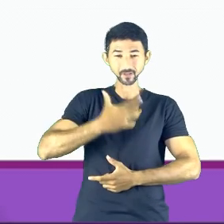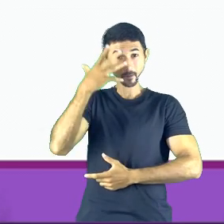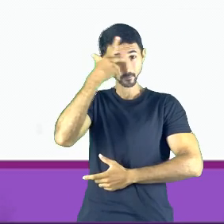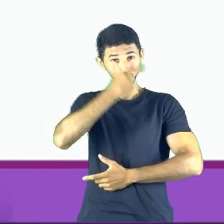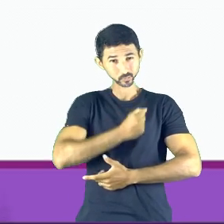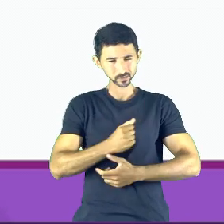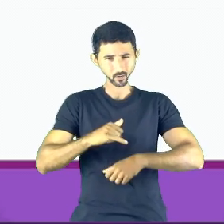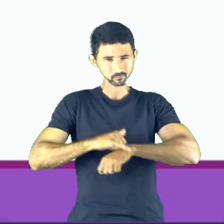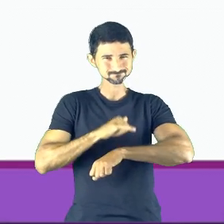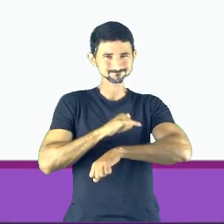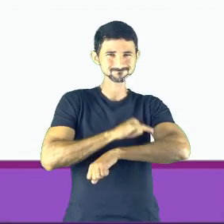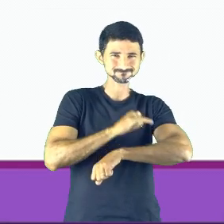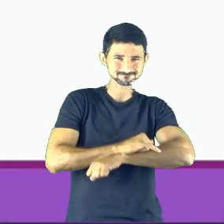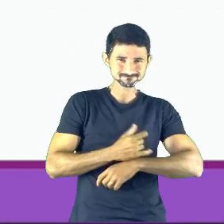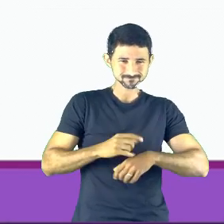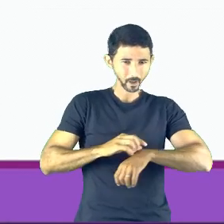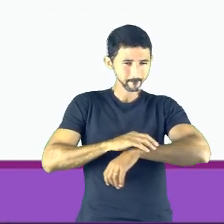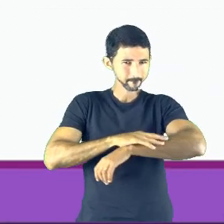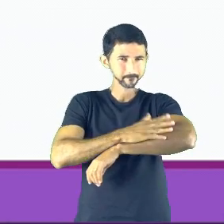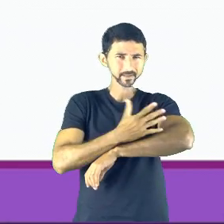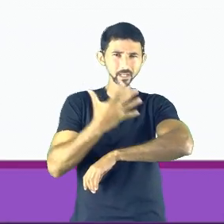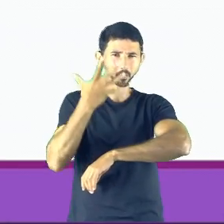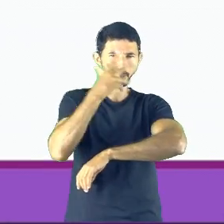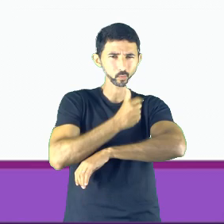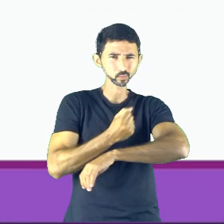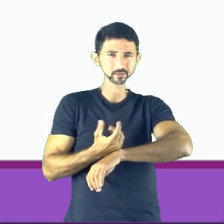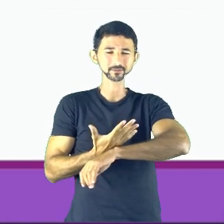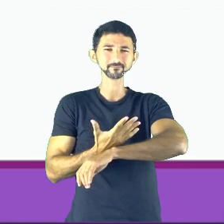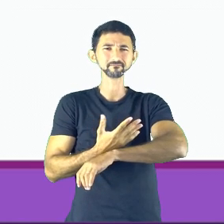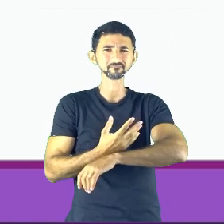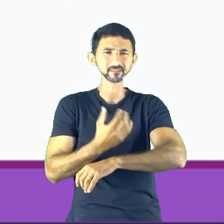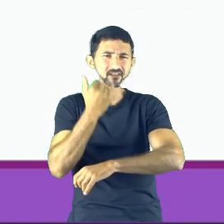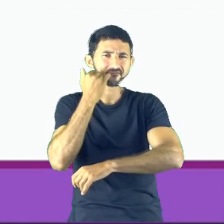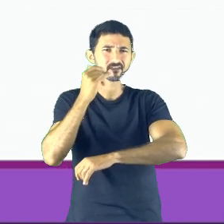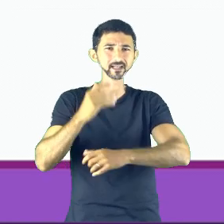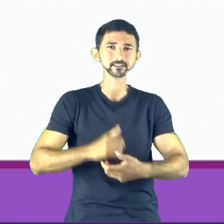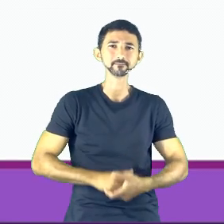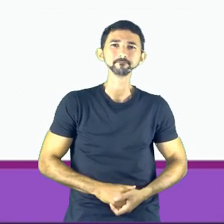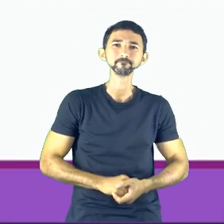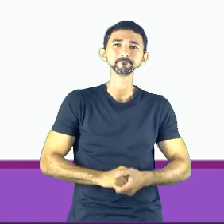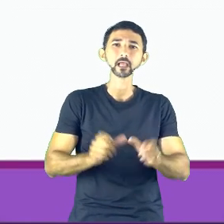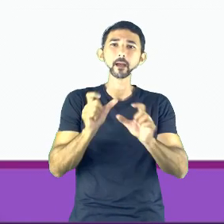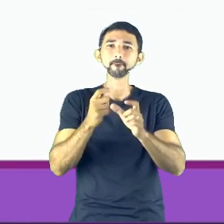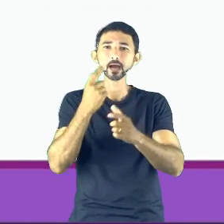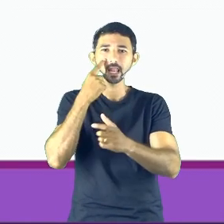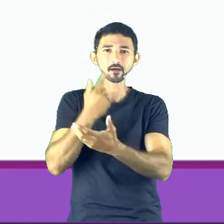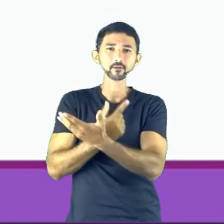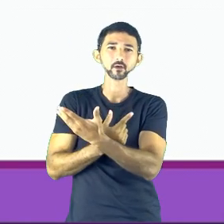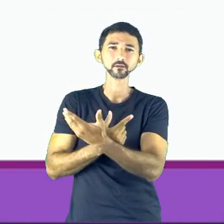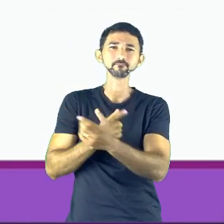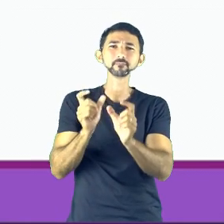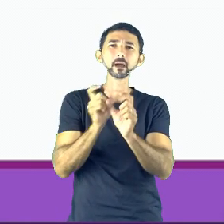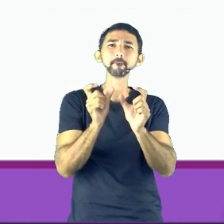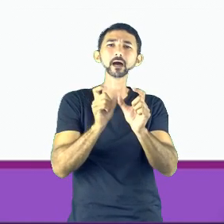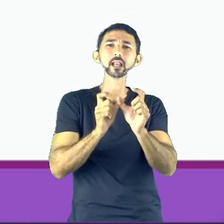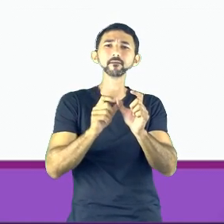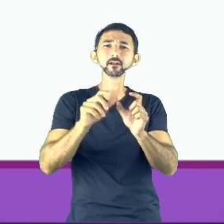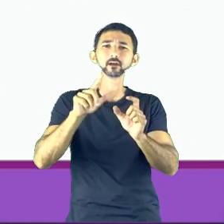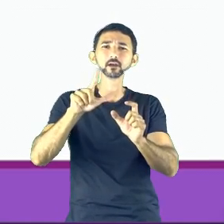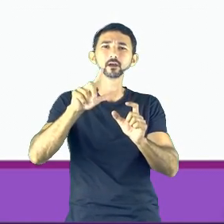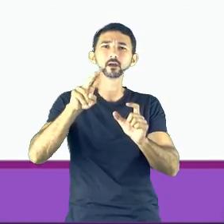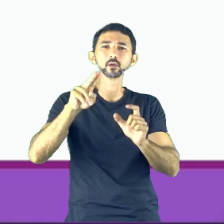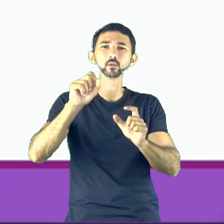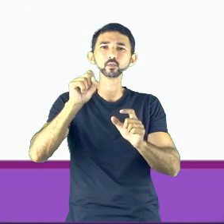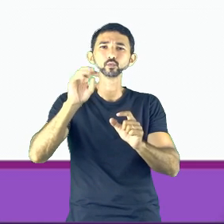você está com ótimo aspecto, gordo, o pelo lustroso, estou até com inveja. A palavra destacada, como